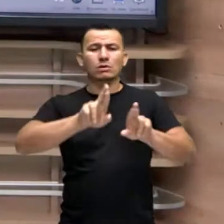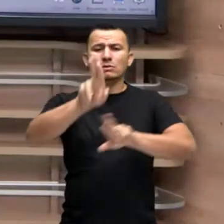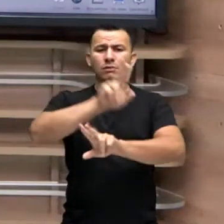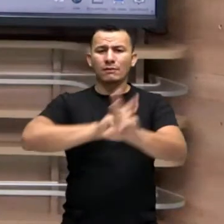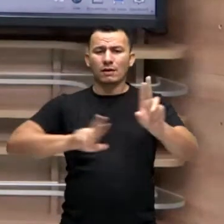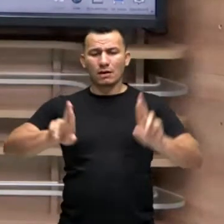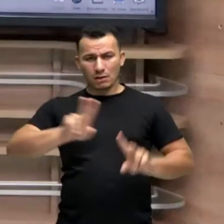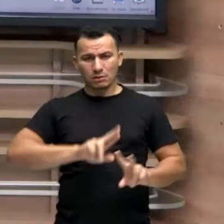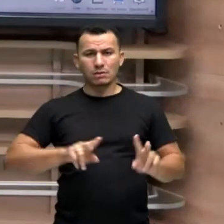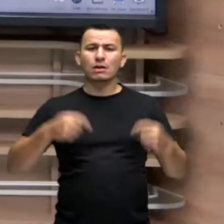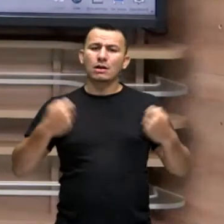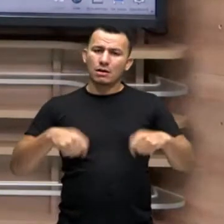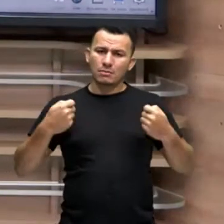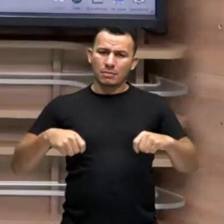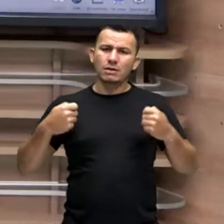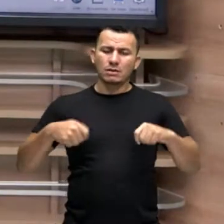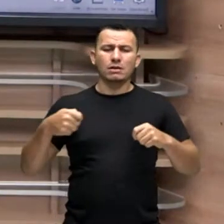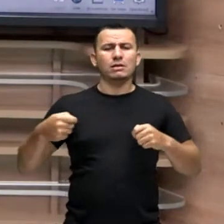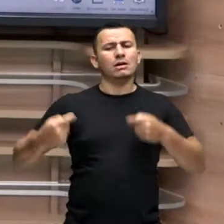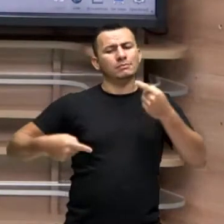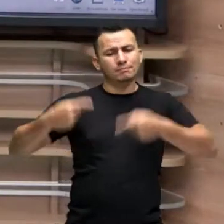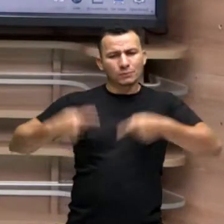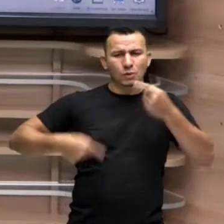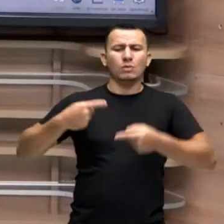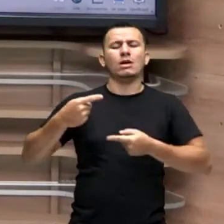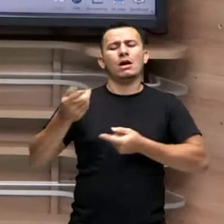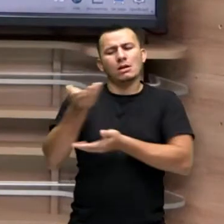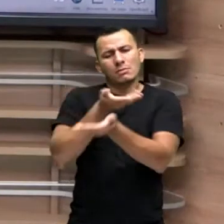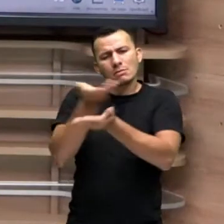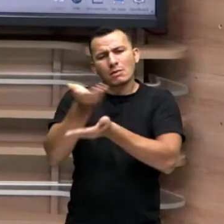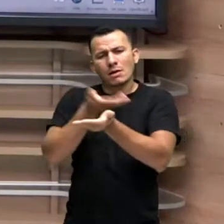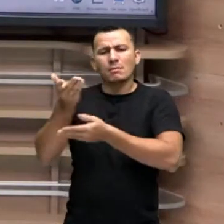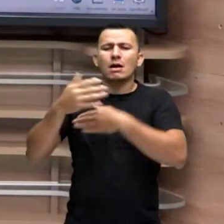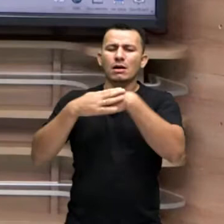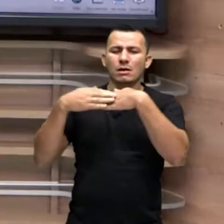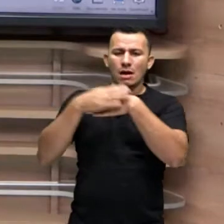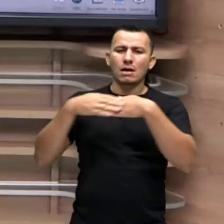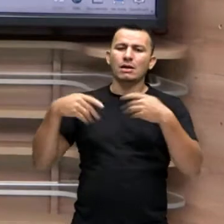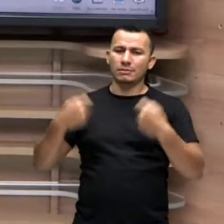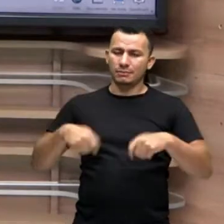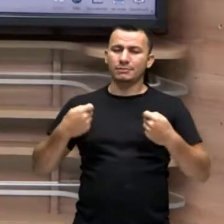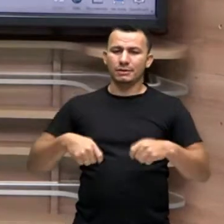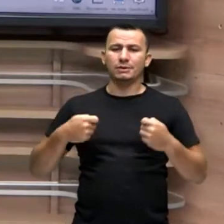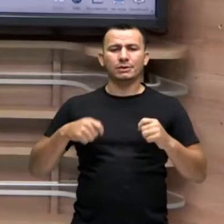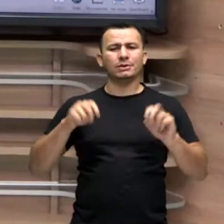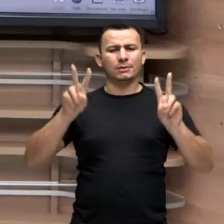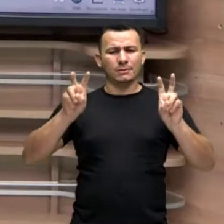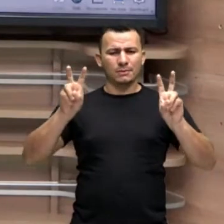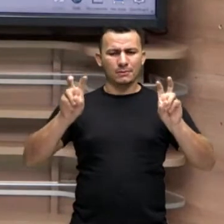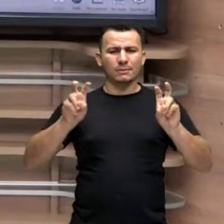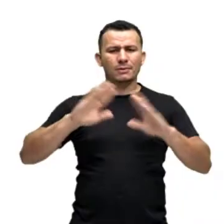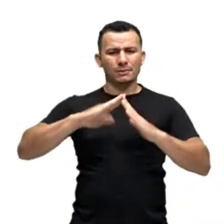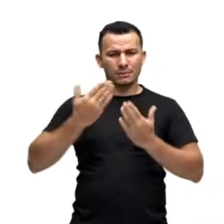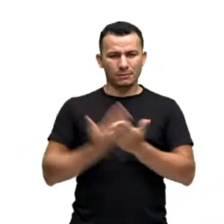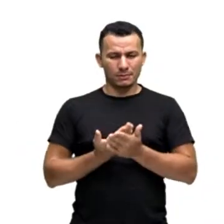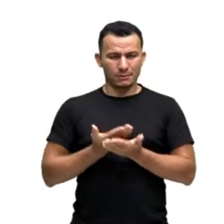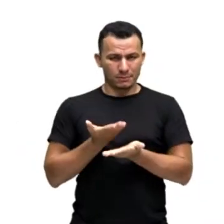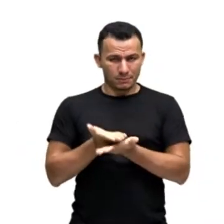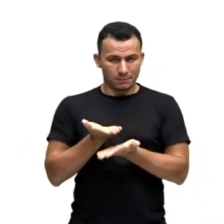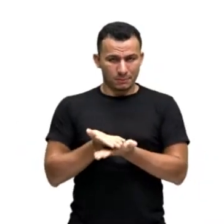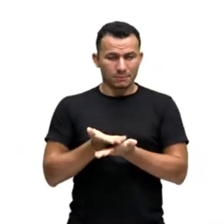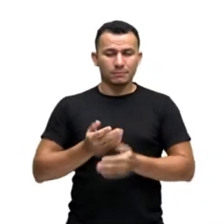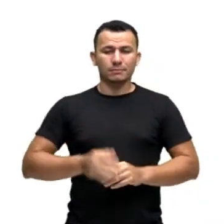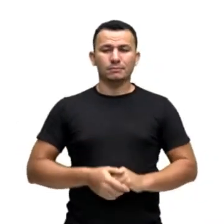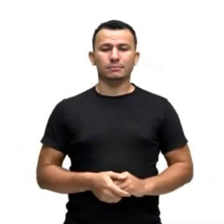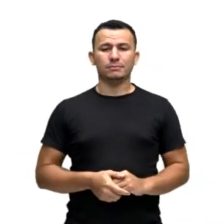diferentes deve ser mais alongada deve ser mais a olhava com carinho nesse no contexto escolar na próxima cartela